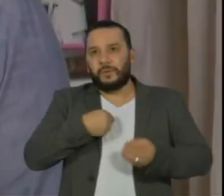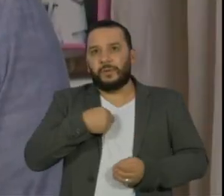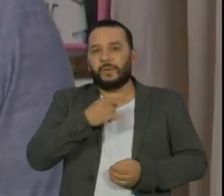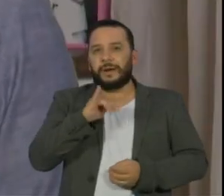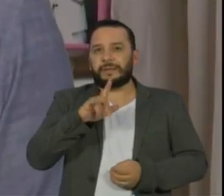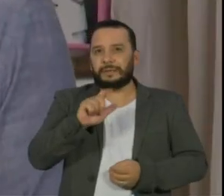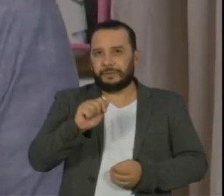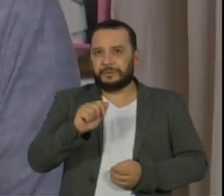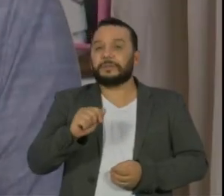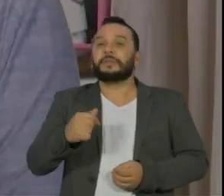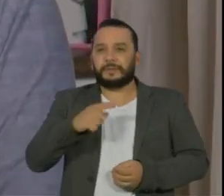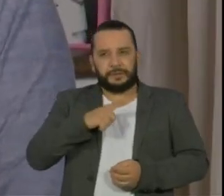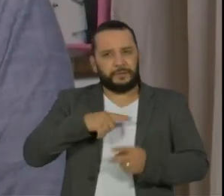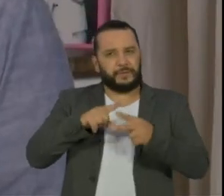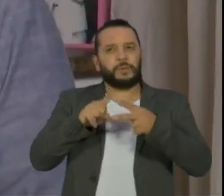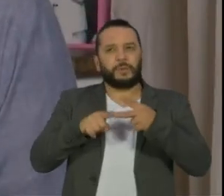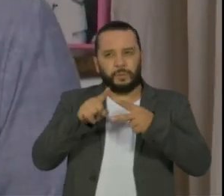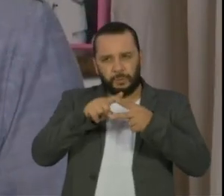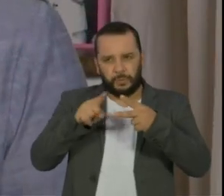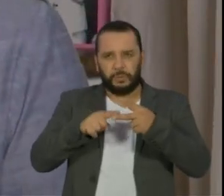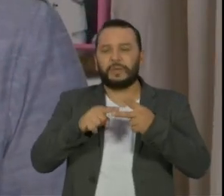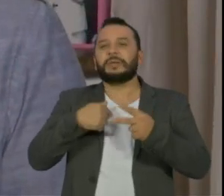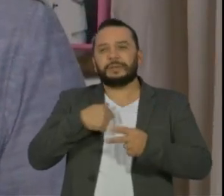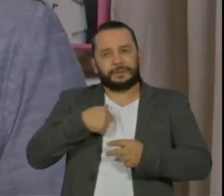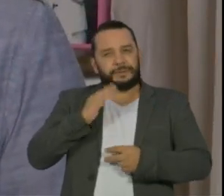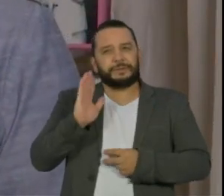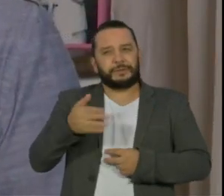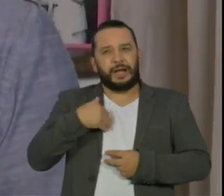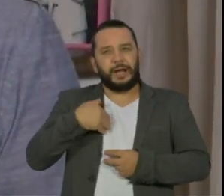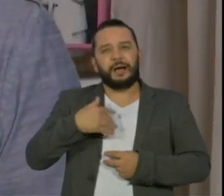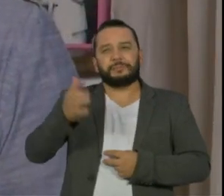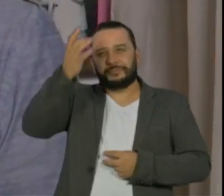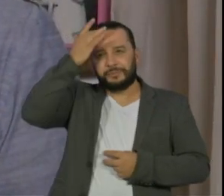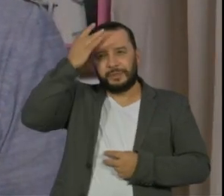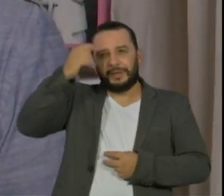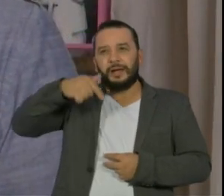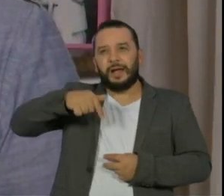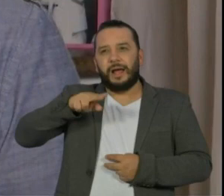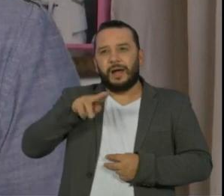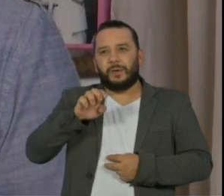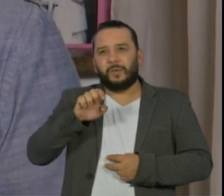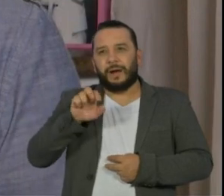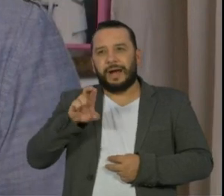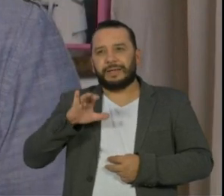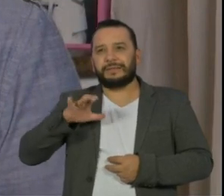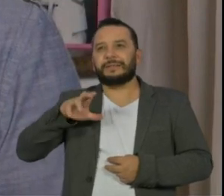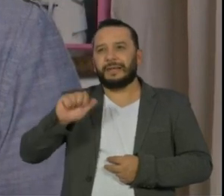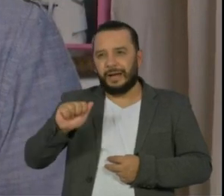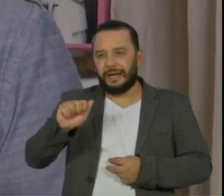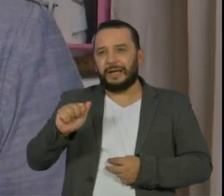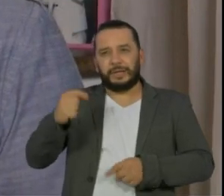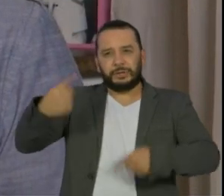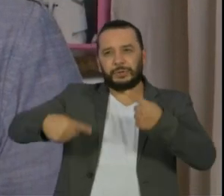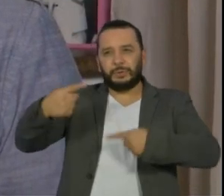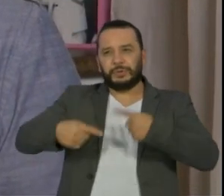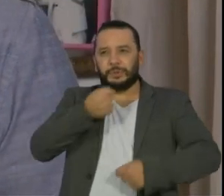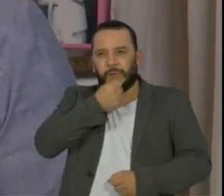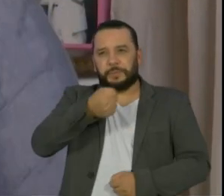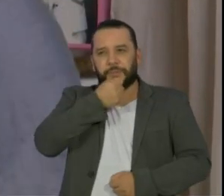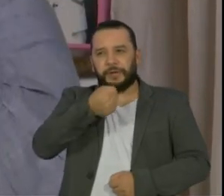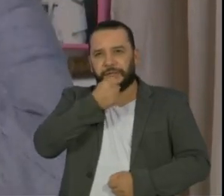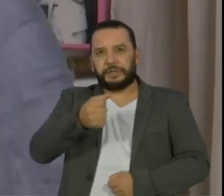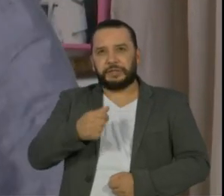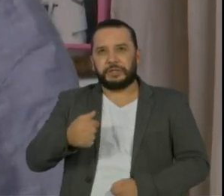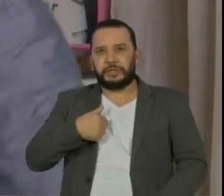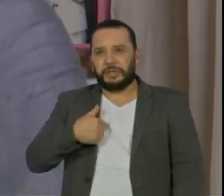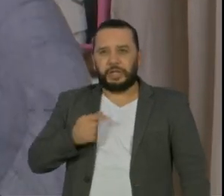Ah, sim, eu tive duas cenas daí do Roda Viva que me marcaram muito. Uma foi o Quercia, né, discutindo com um repórter e que ele fica